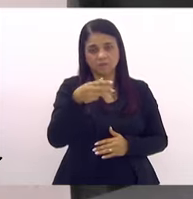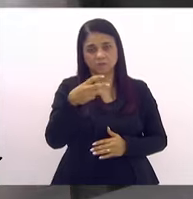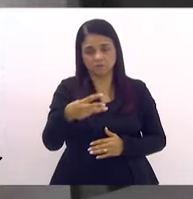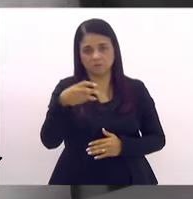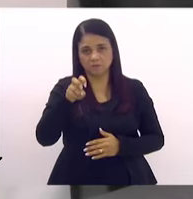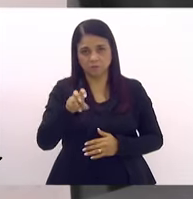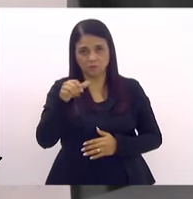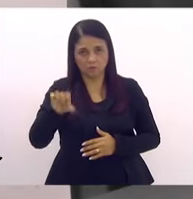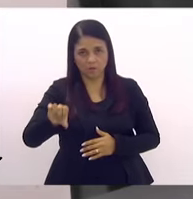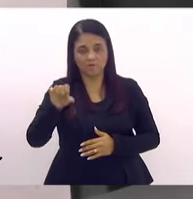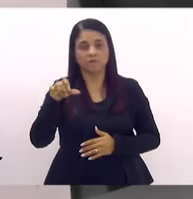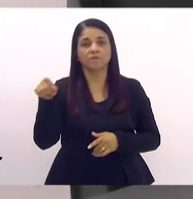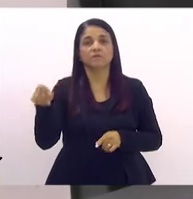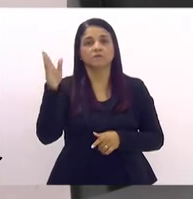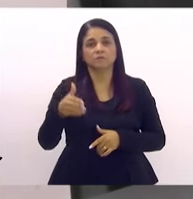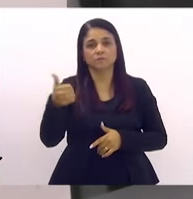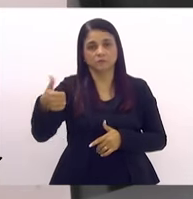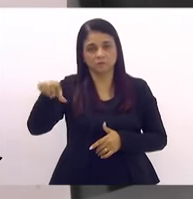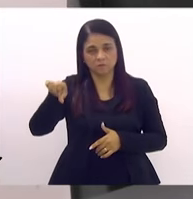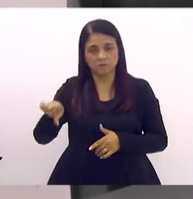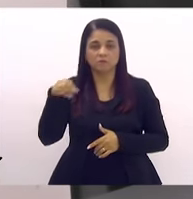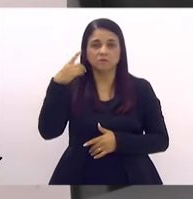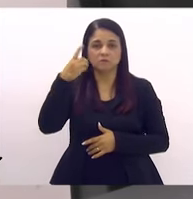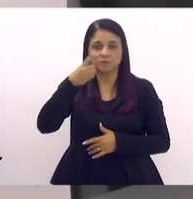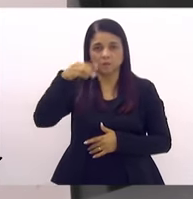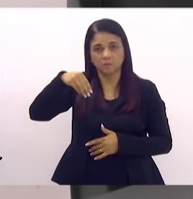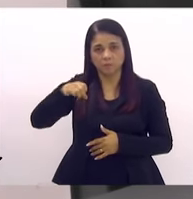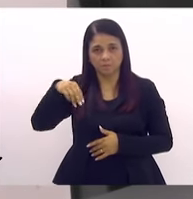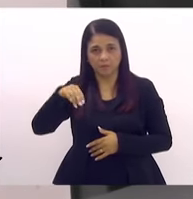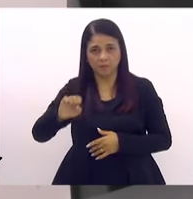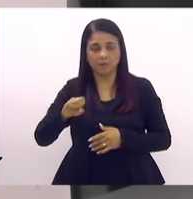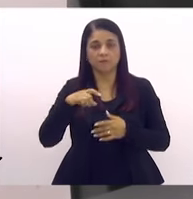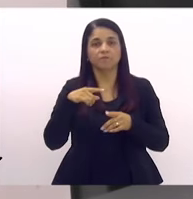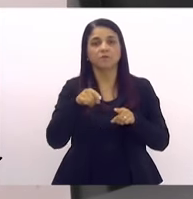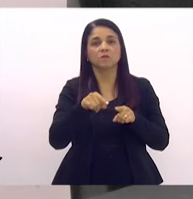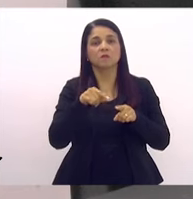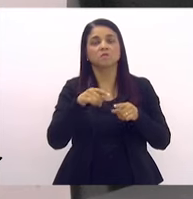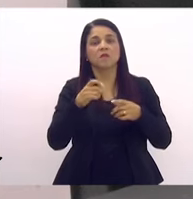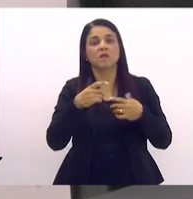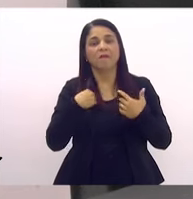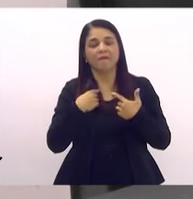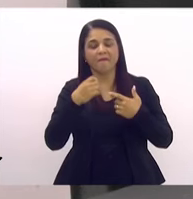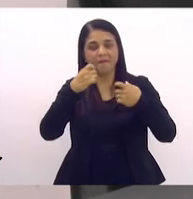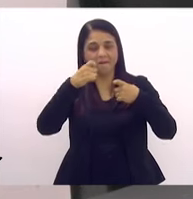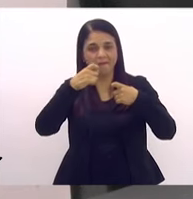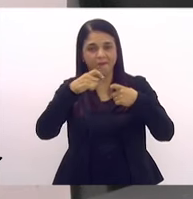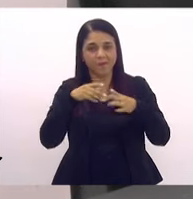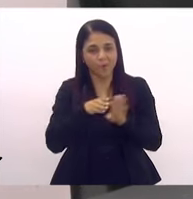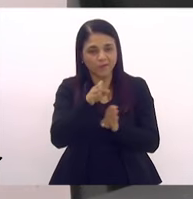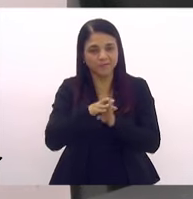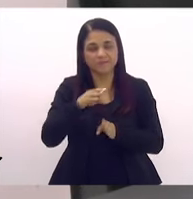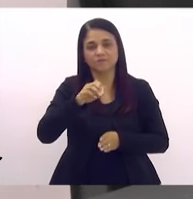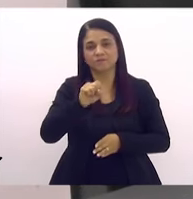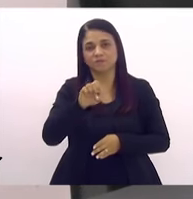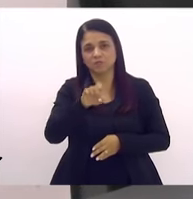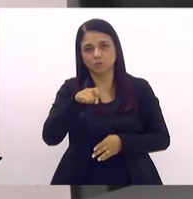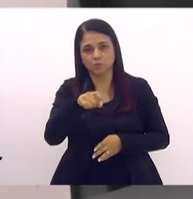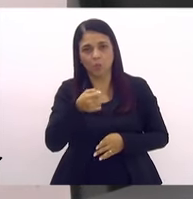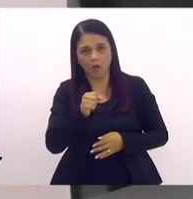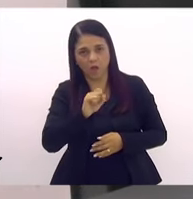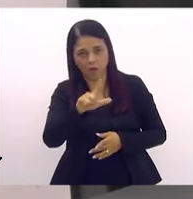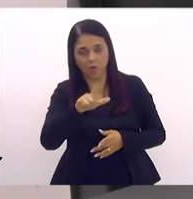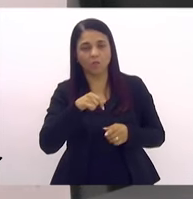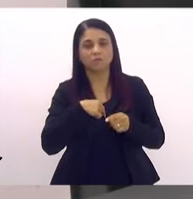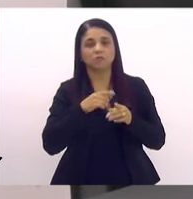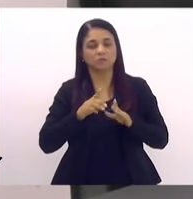deputados Carlos Mink, do deputado Carlos Mink, que dispõe sobre o recorte de orientação sexual nas políticas, serviços e assemelhados que tratem